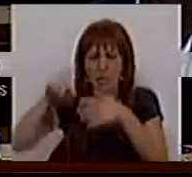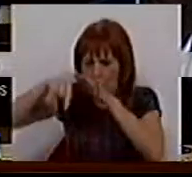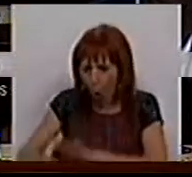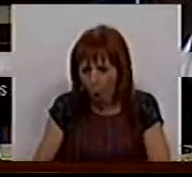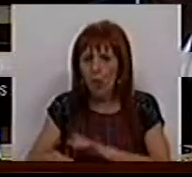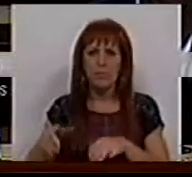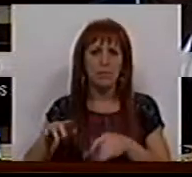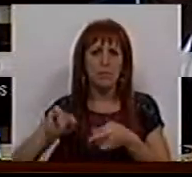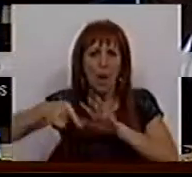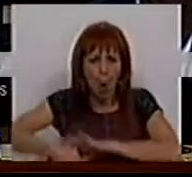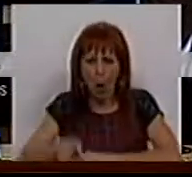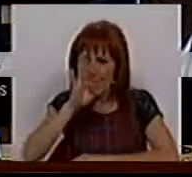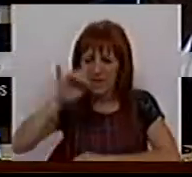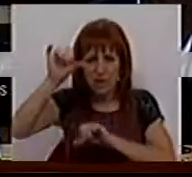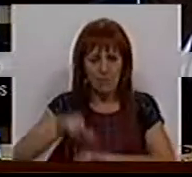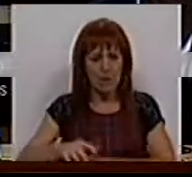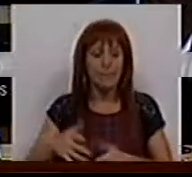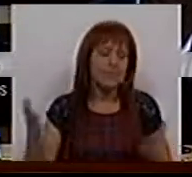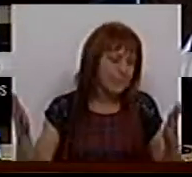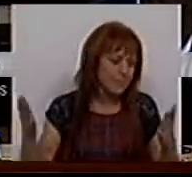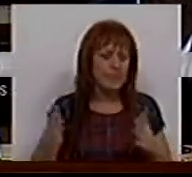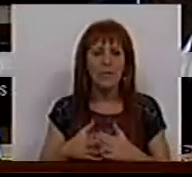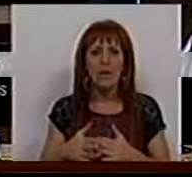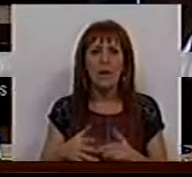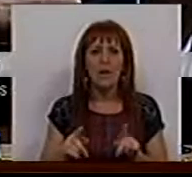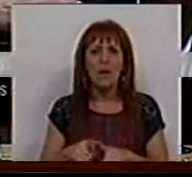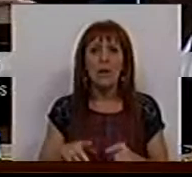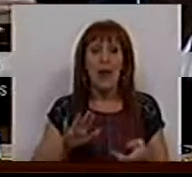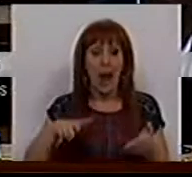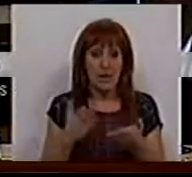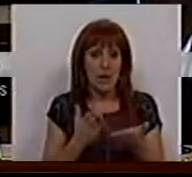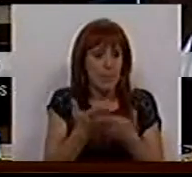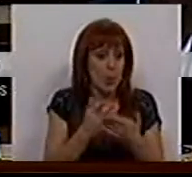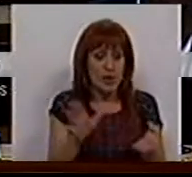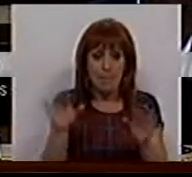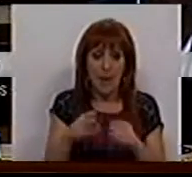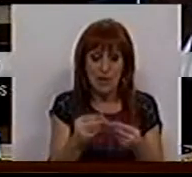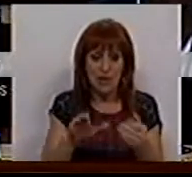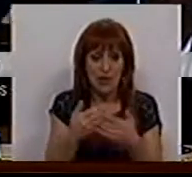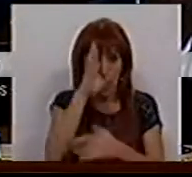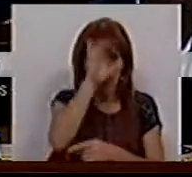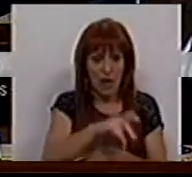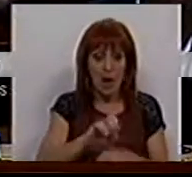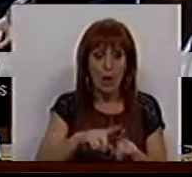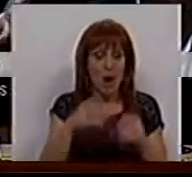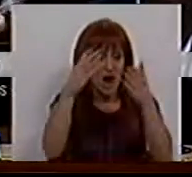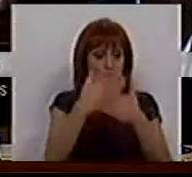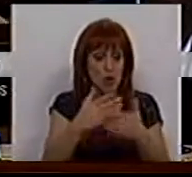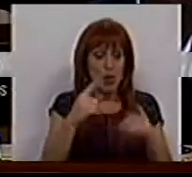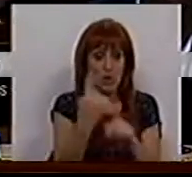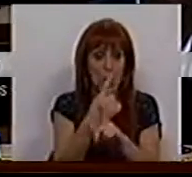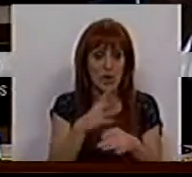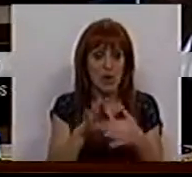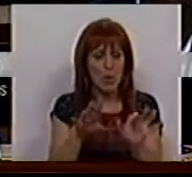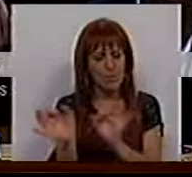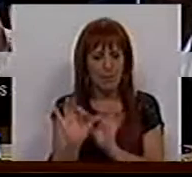afunda com más práticas. Seja como for, seja através desta proposta que quer dar mais meios ao Estado para estudar estas questões,